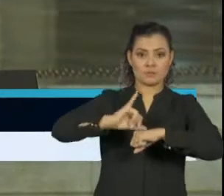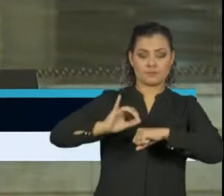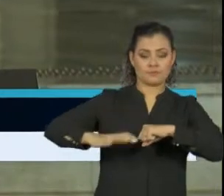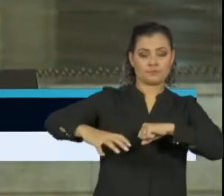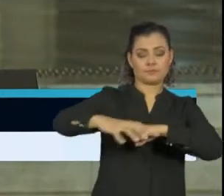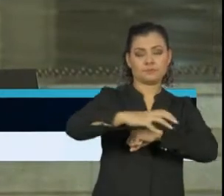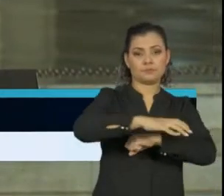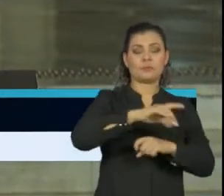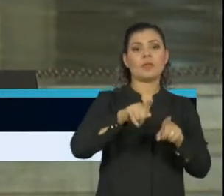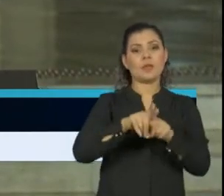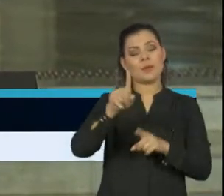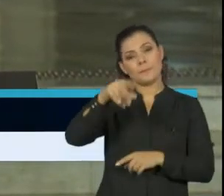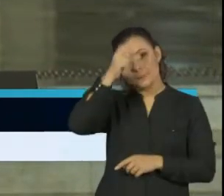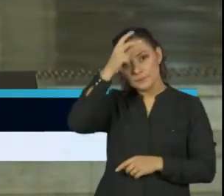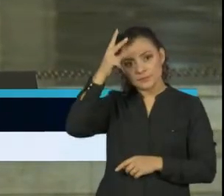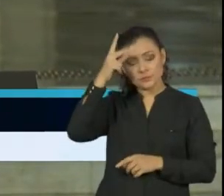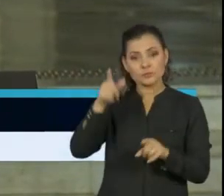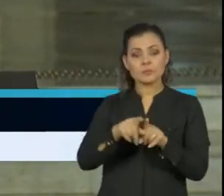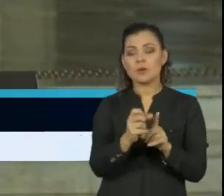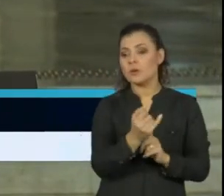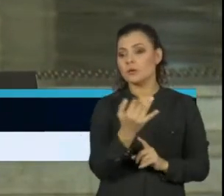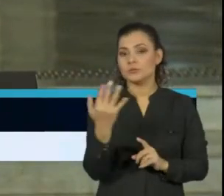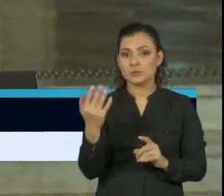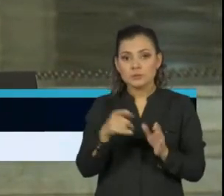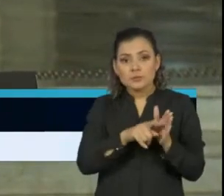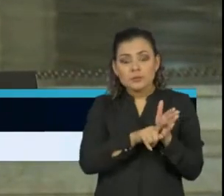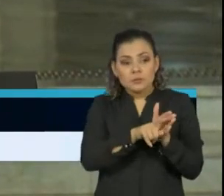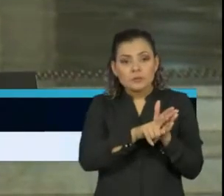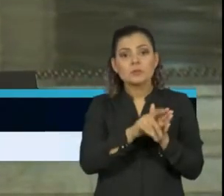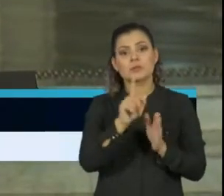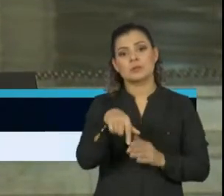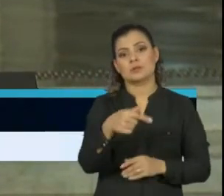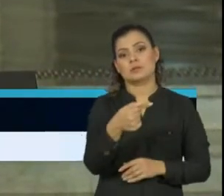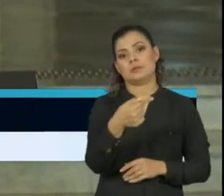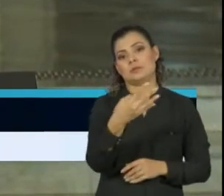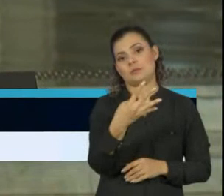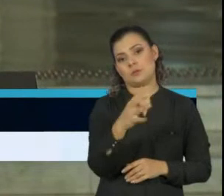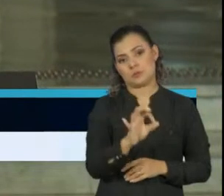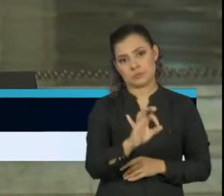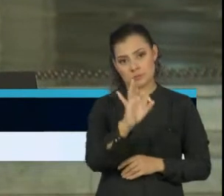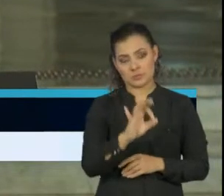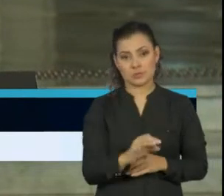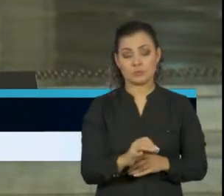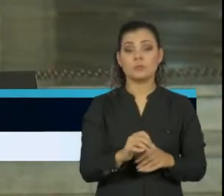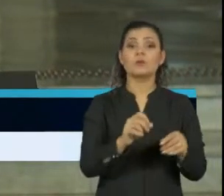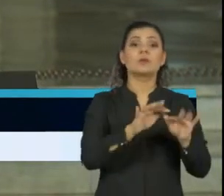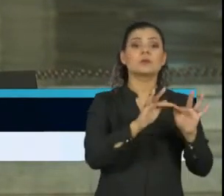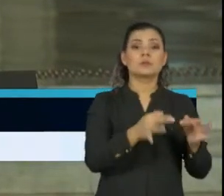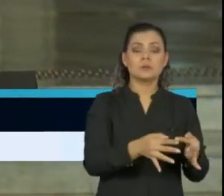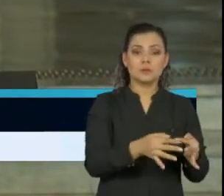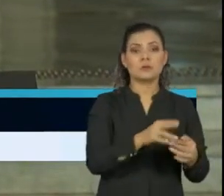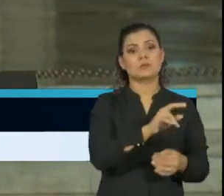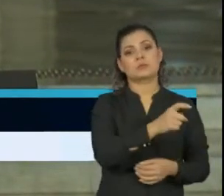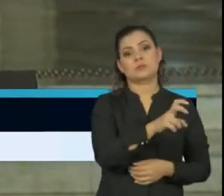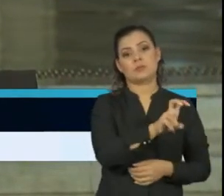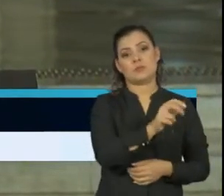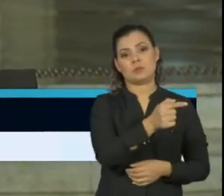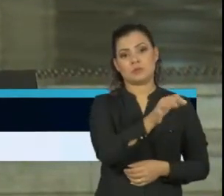à questão da prefeitura, aos números da prefeitura, com 74%. E enfermaria, 57%.